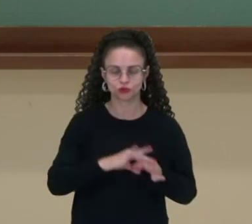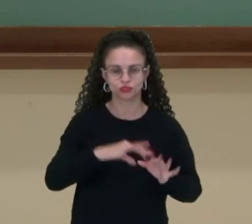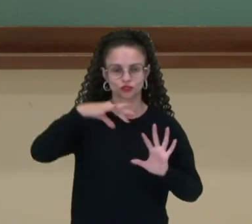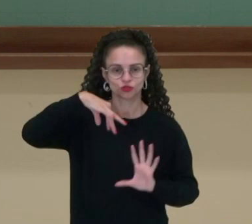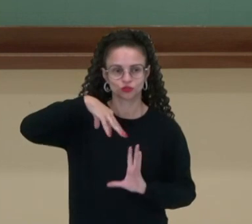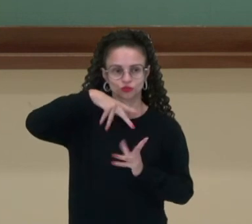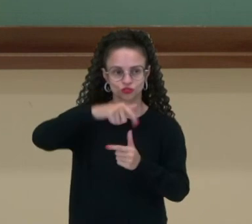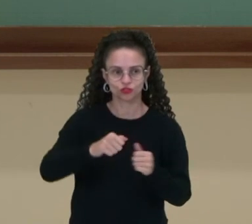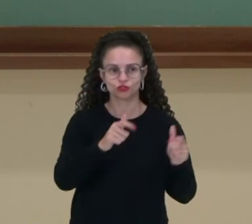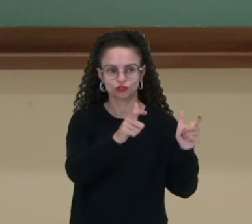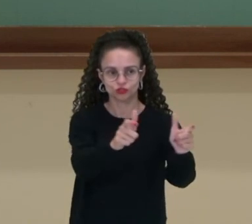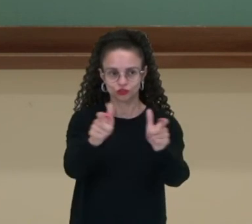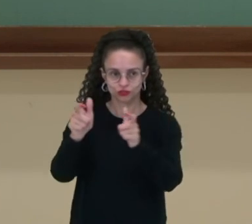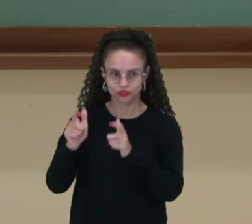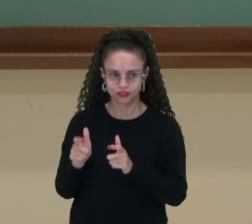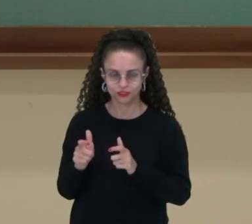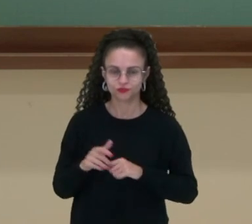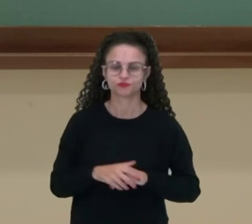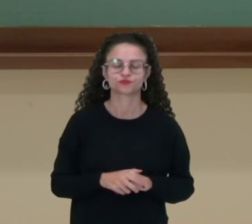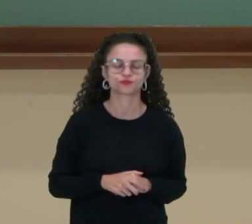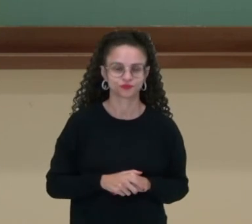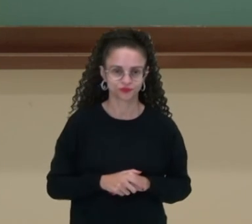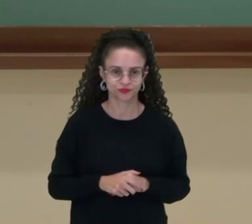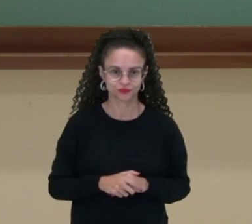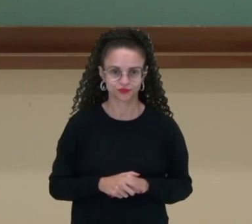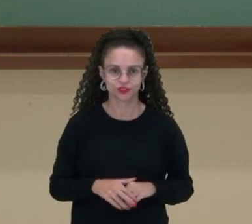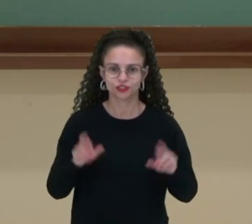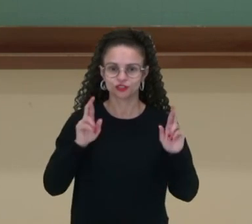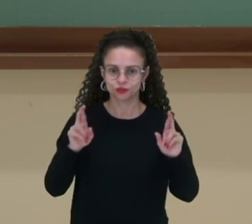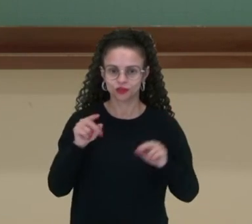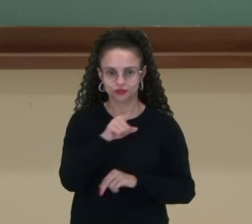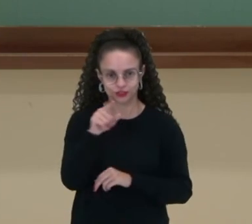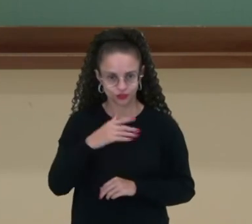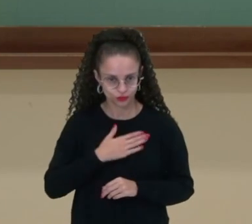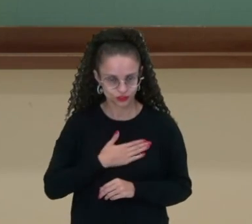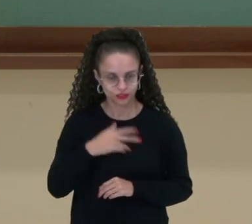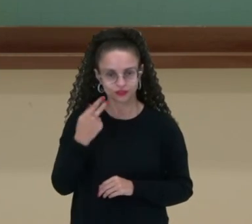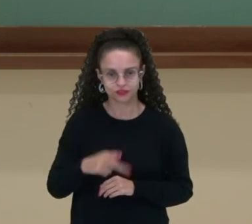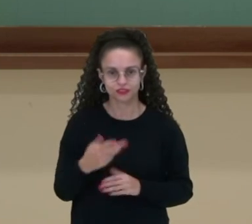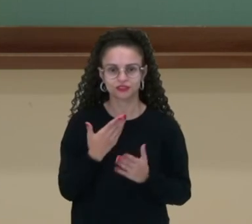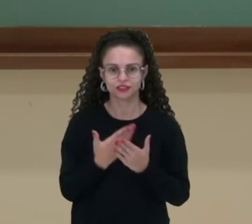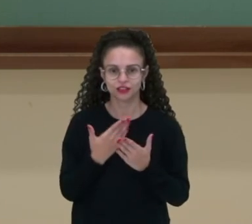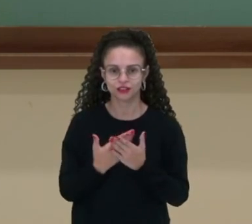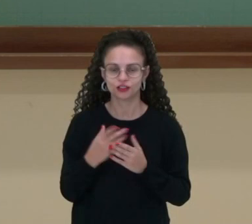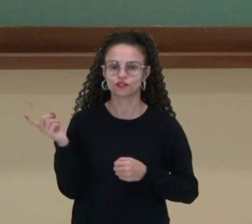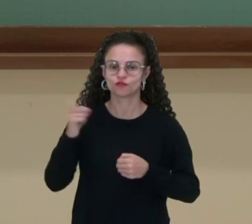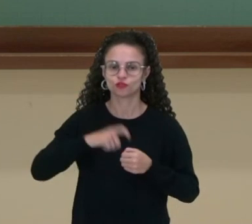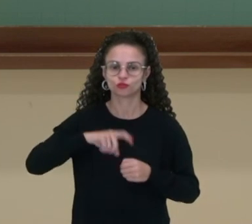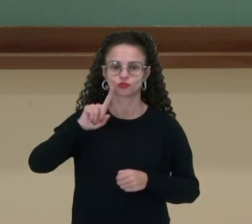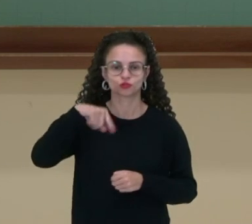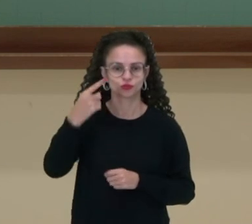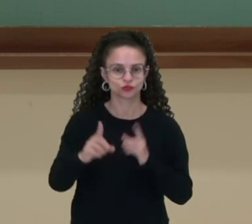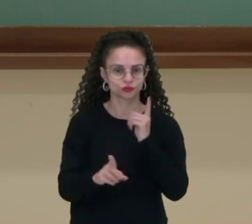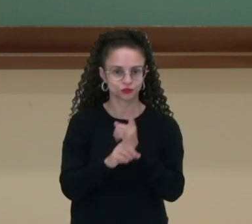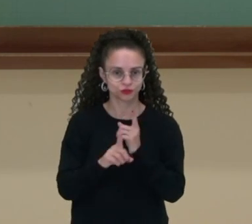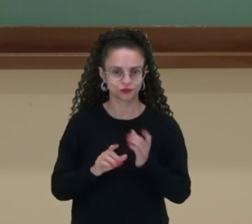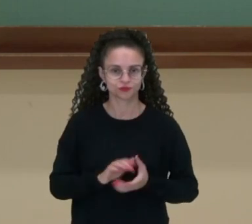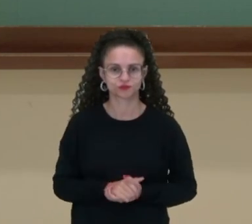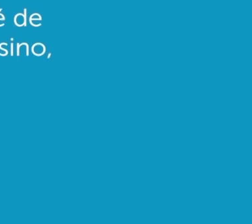quanto à localização e assim por diante. Espero que vocês tenham gostado, então, desta aula. Voltamos no nosso próximo encontro.